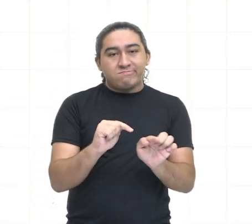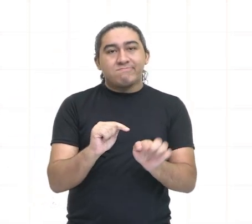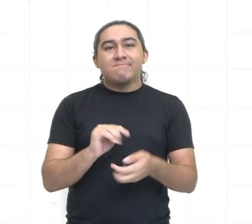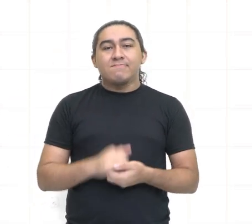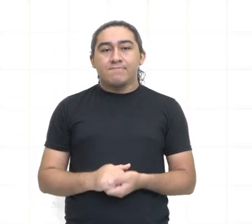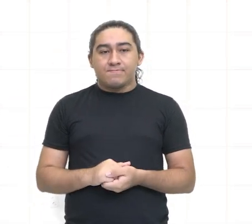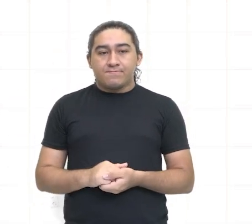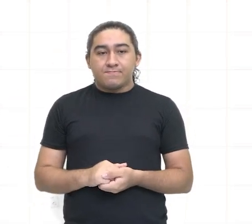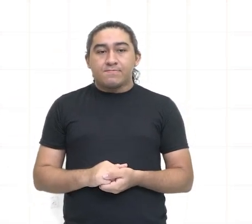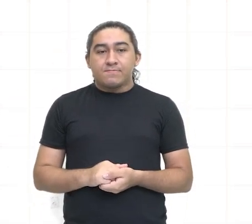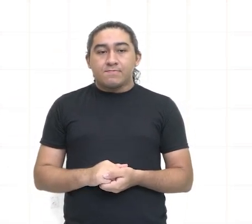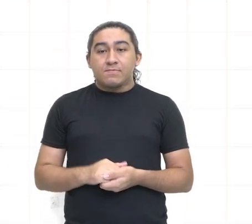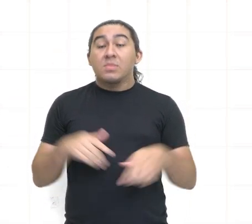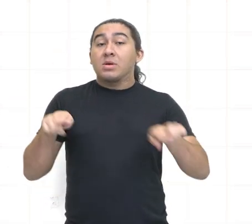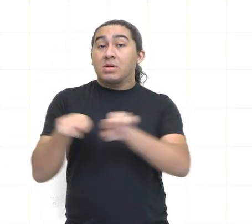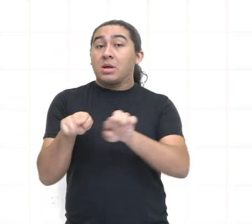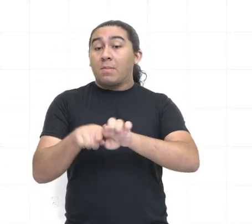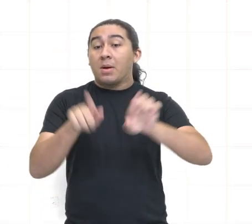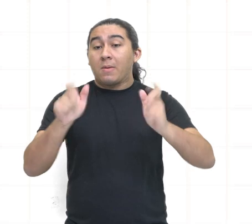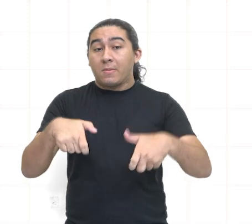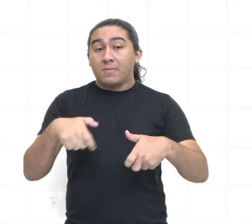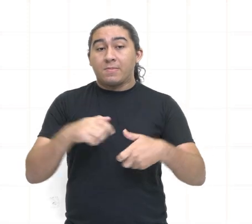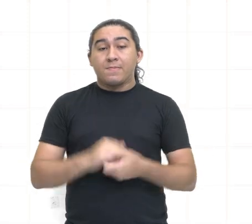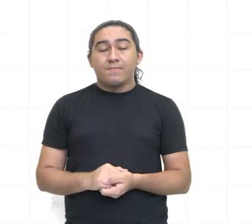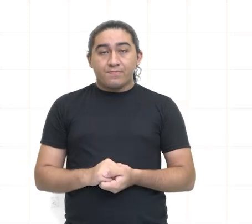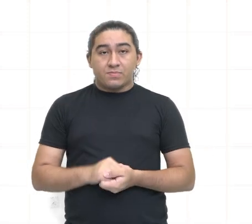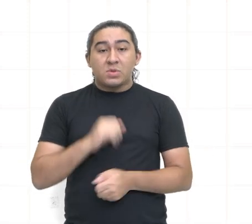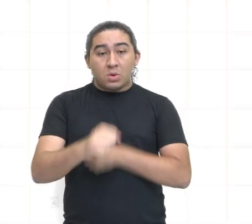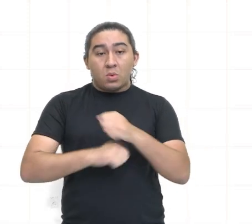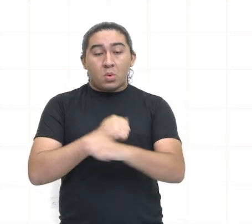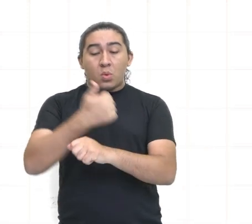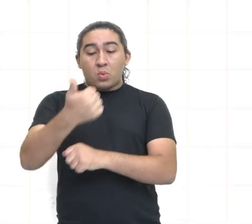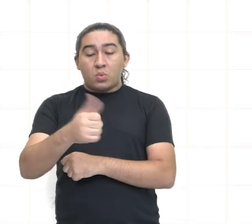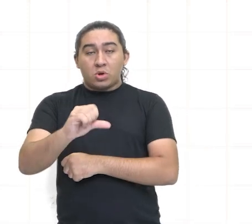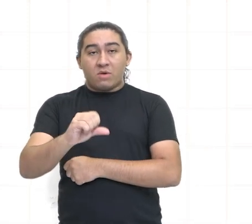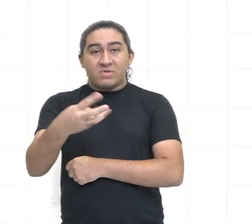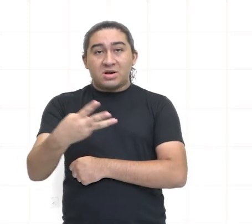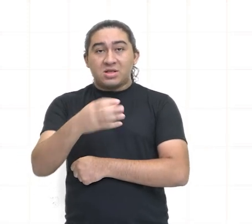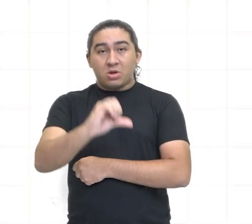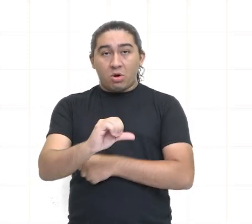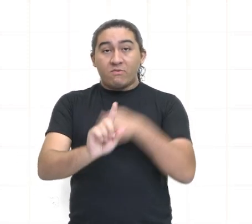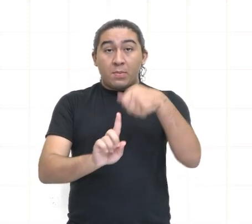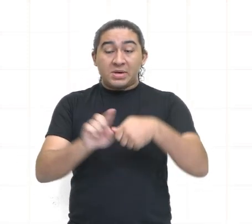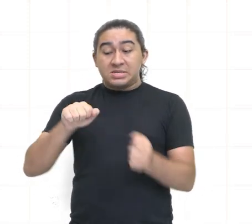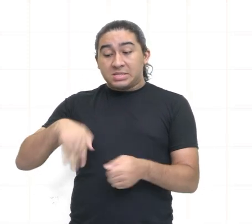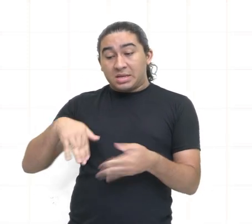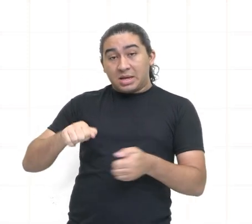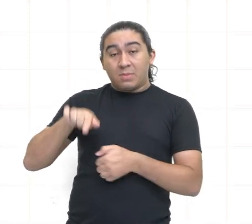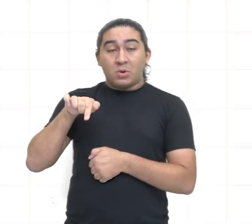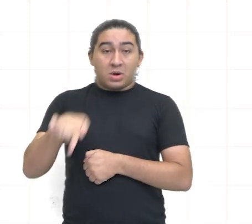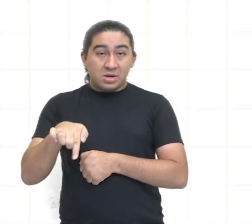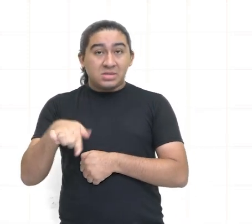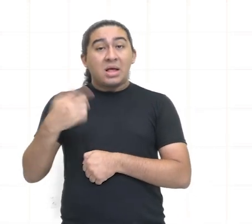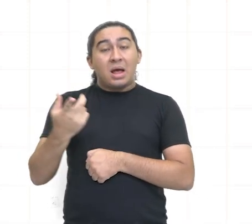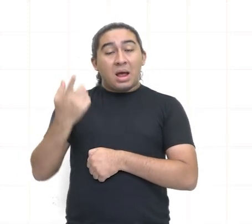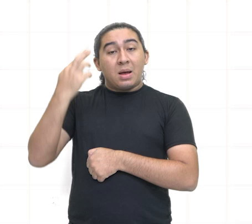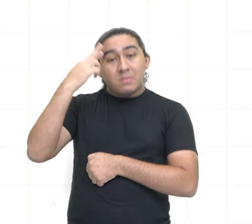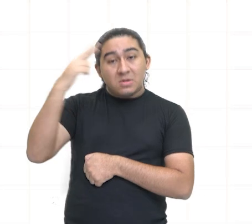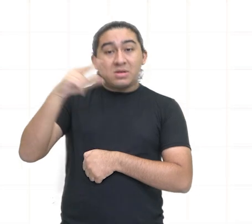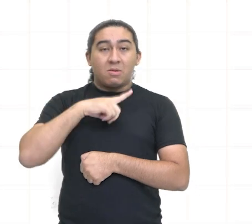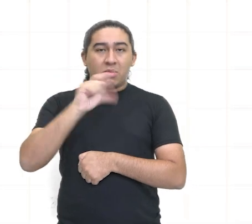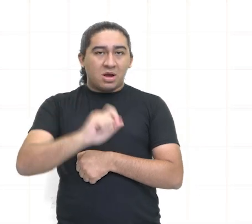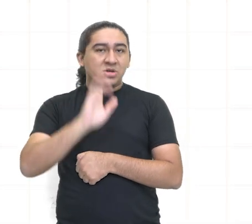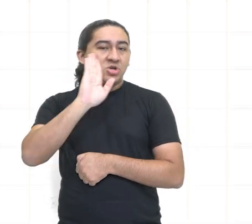galera. E lá em 1939, em setembro precisamente, o Hitler dá a